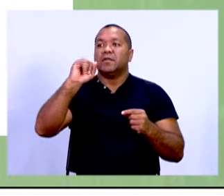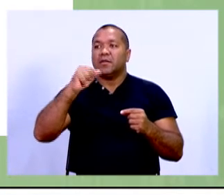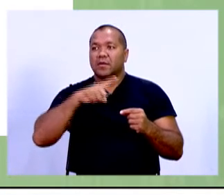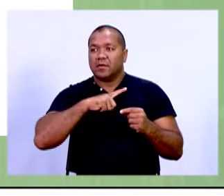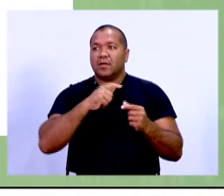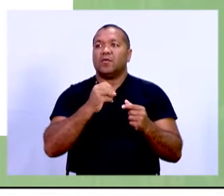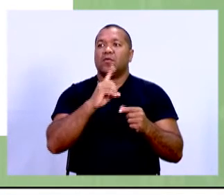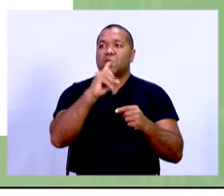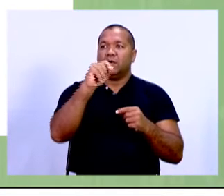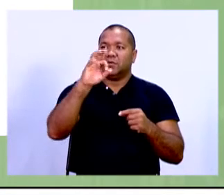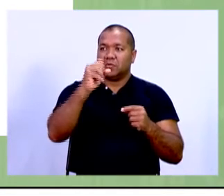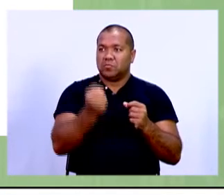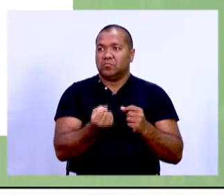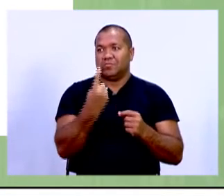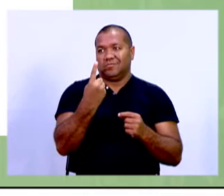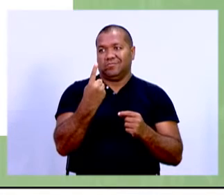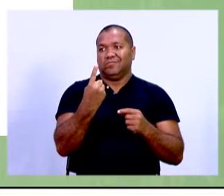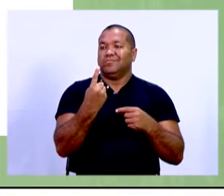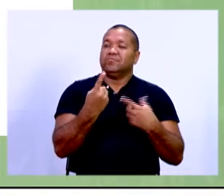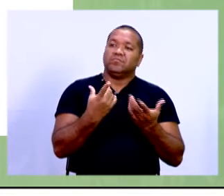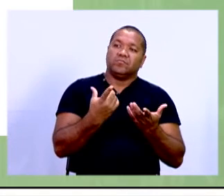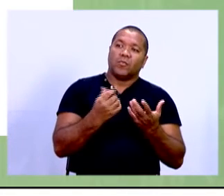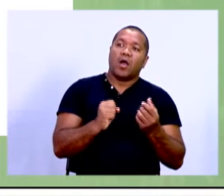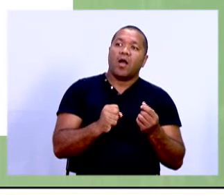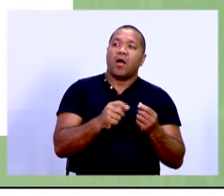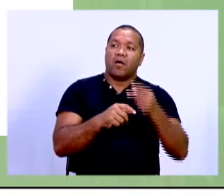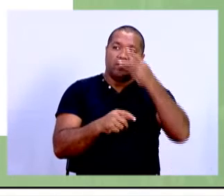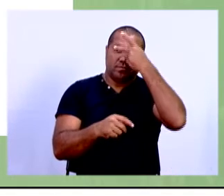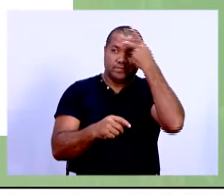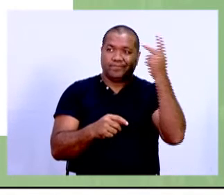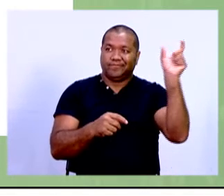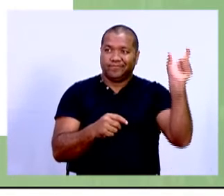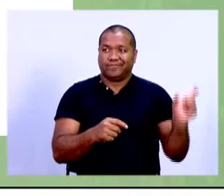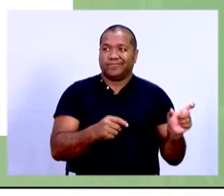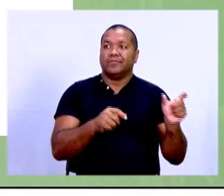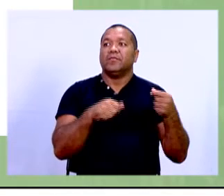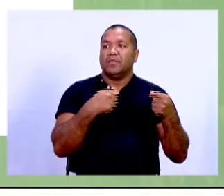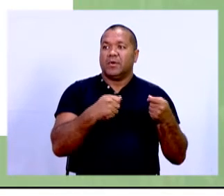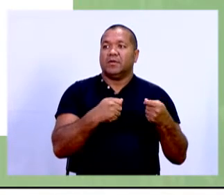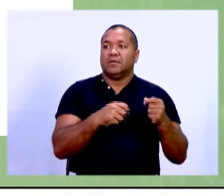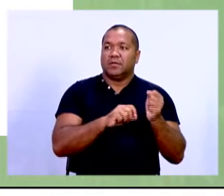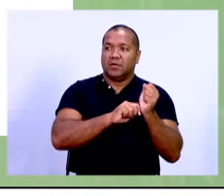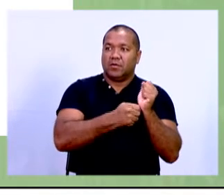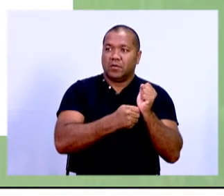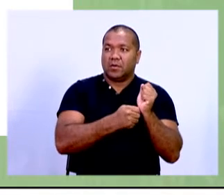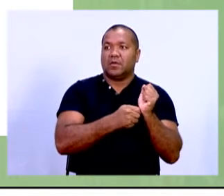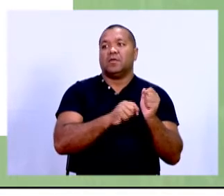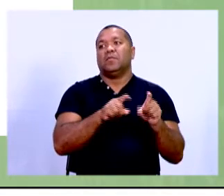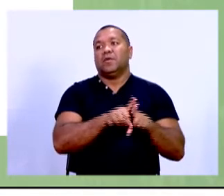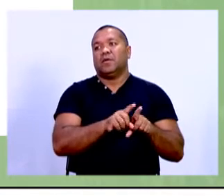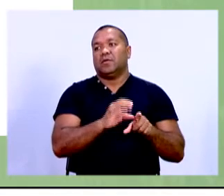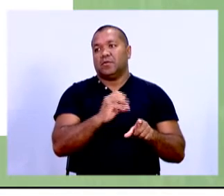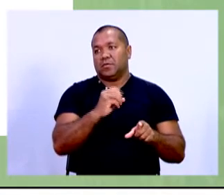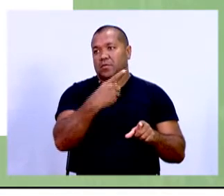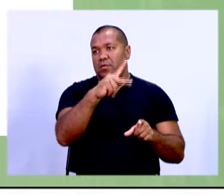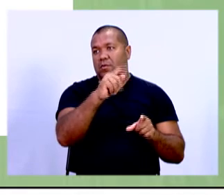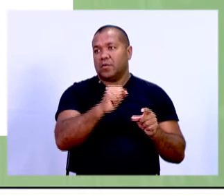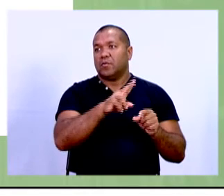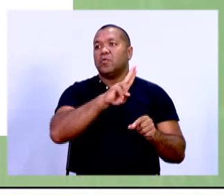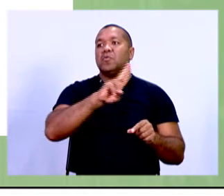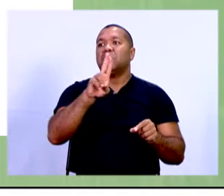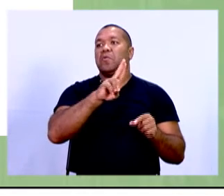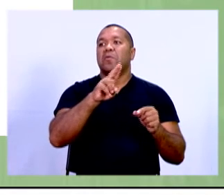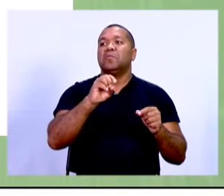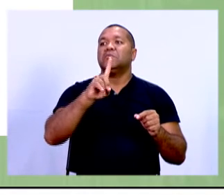único, o cliente que vai acessar, o funcionário também. Então, cada um vai ter o seu login e senha, né? Nome, data